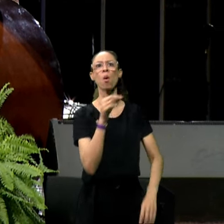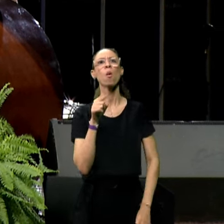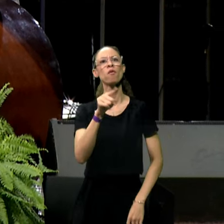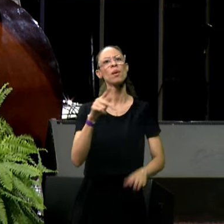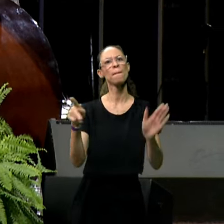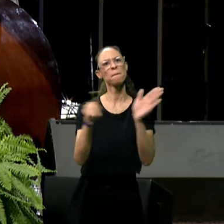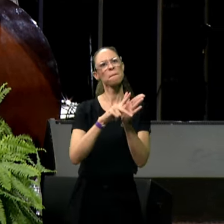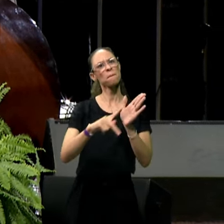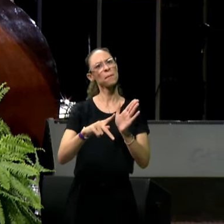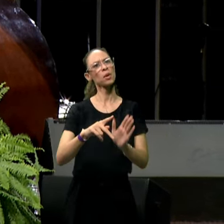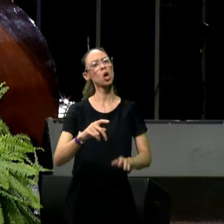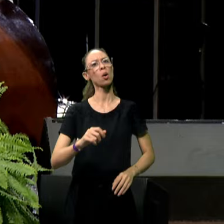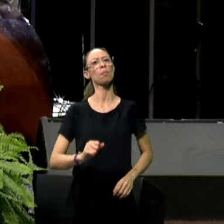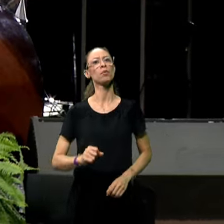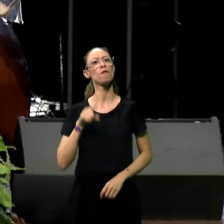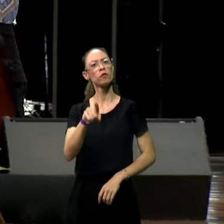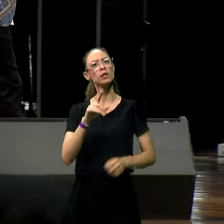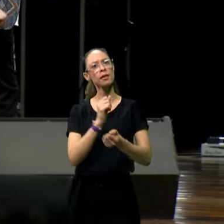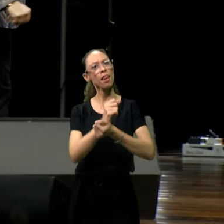a liberdade para a sua casa?